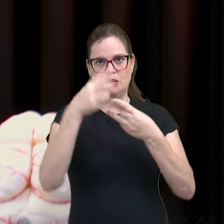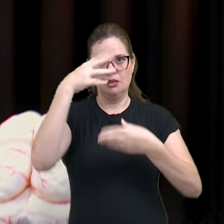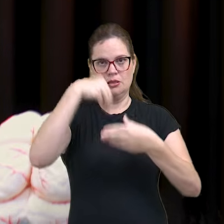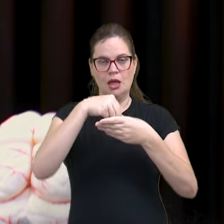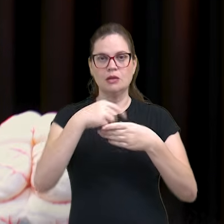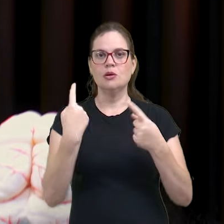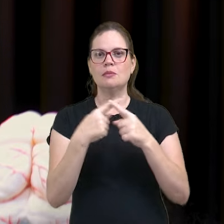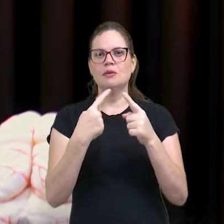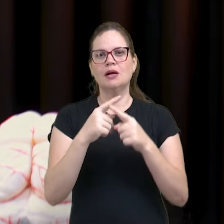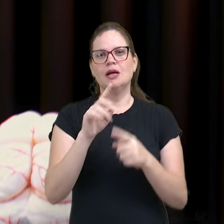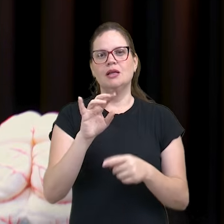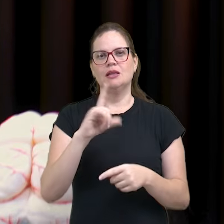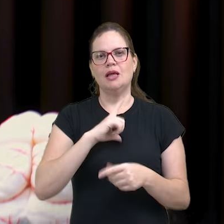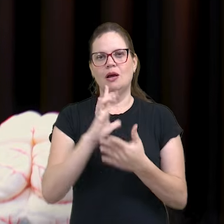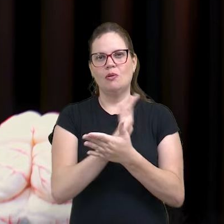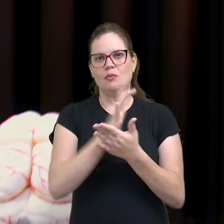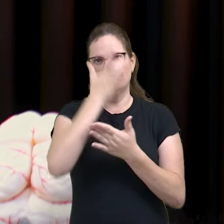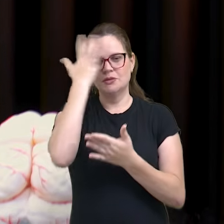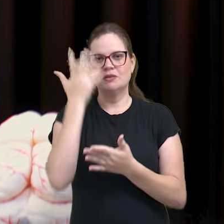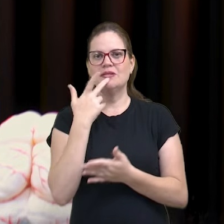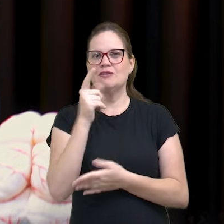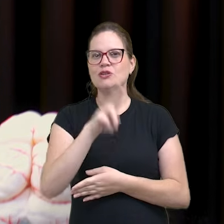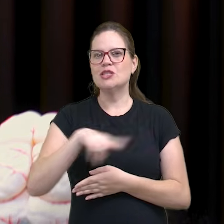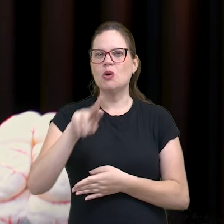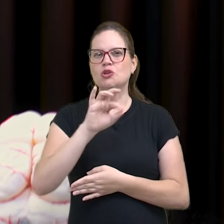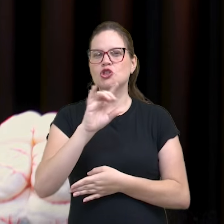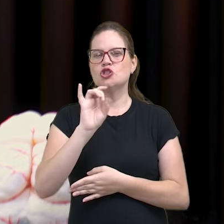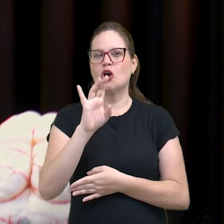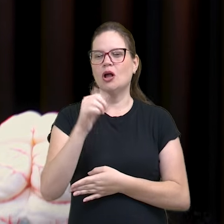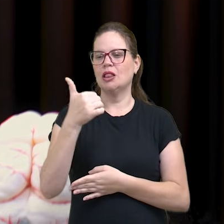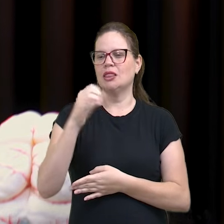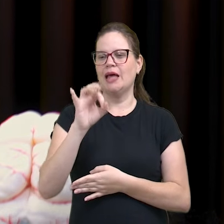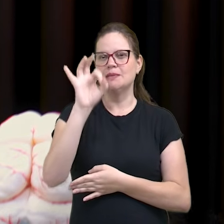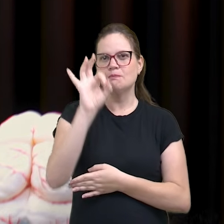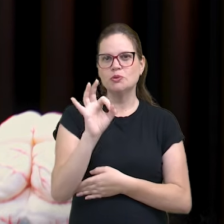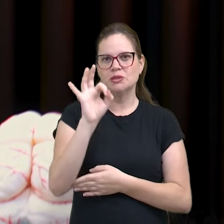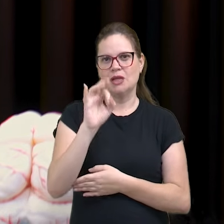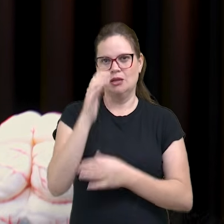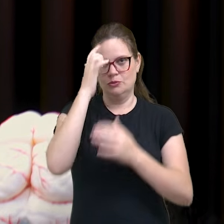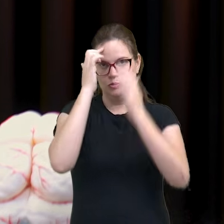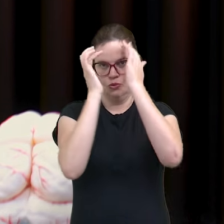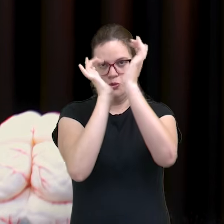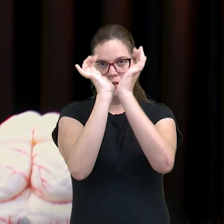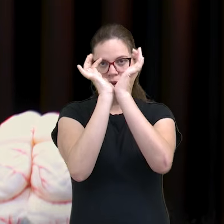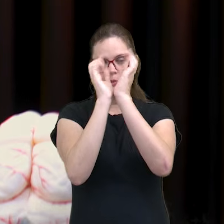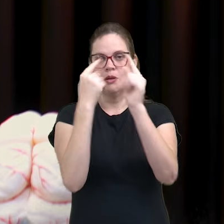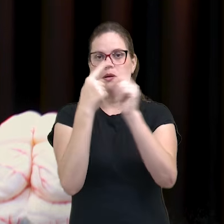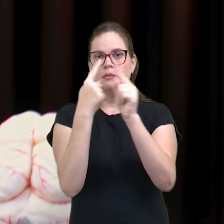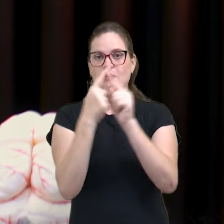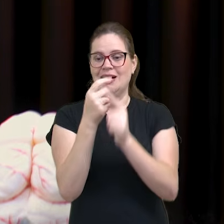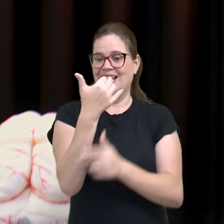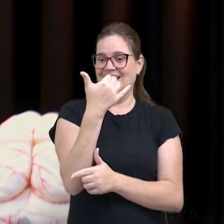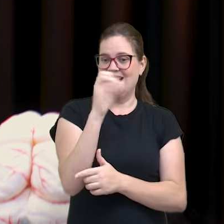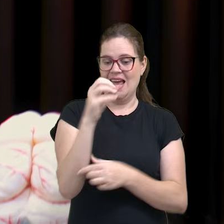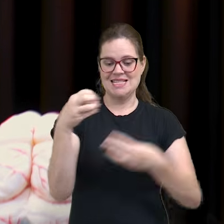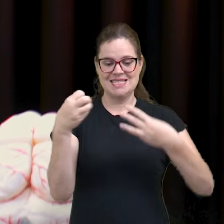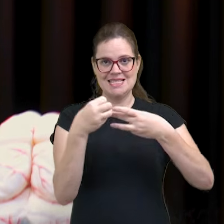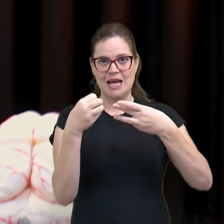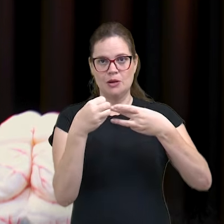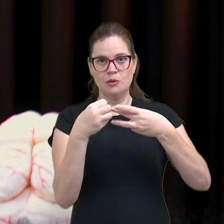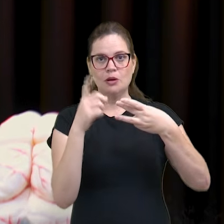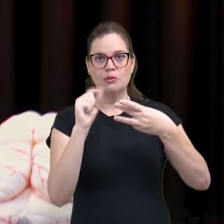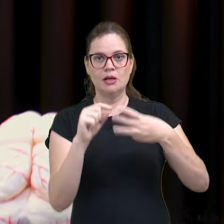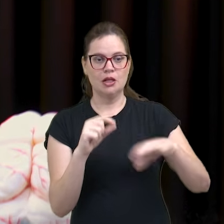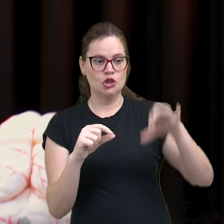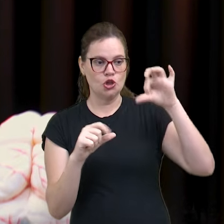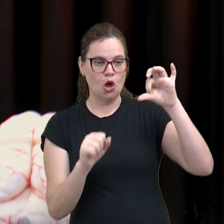glia. Inclusive aquele mito de que você só usa 10% do seu cérebro, é porque de cada 10